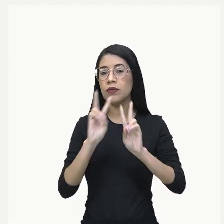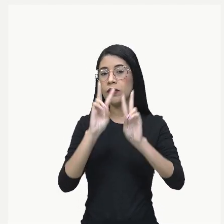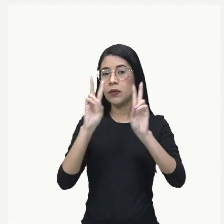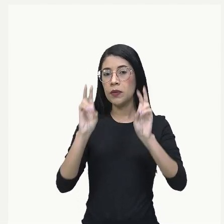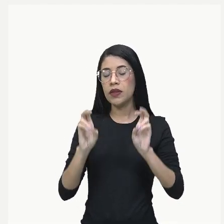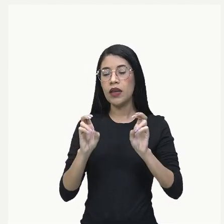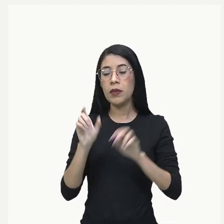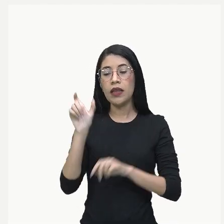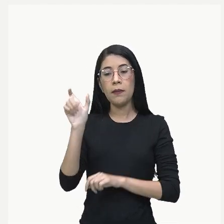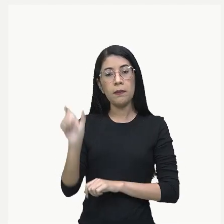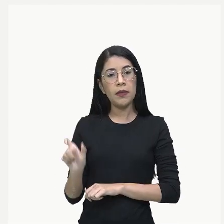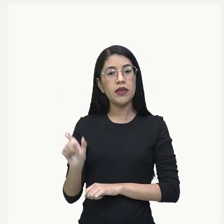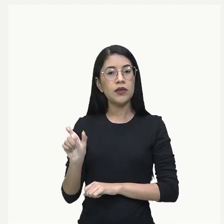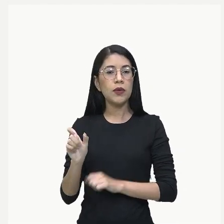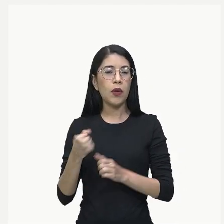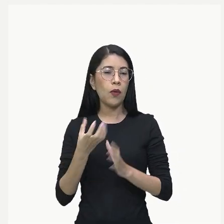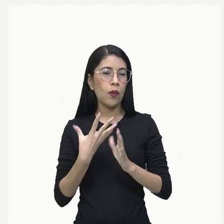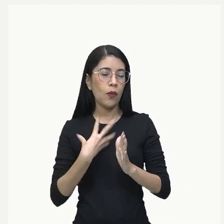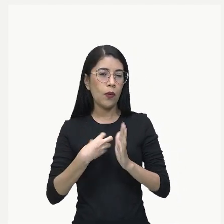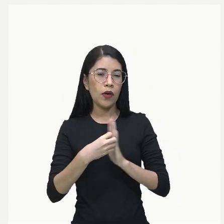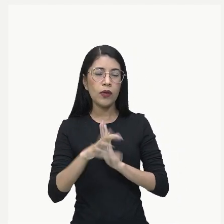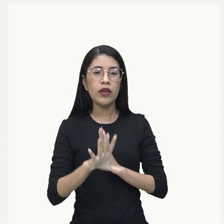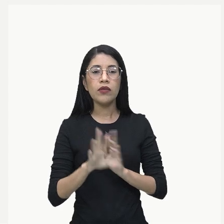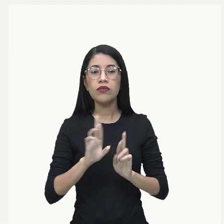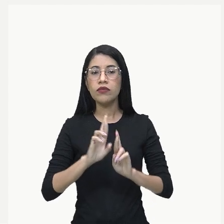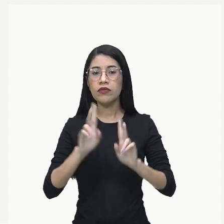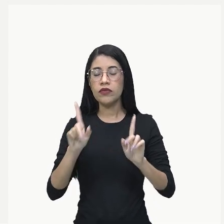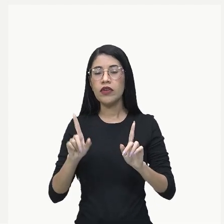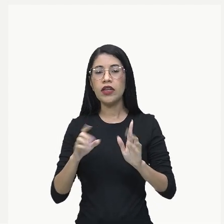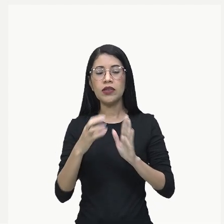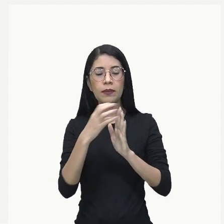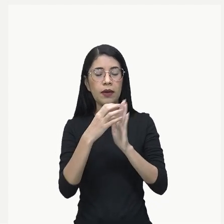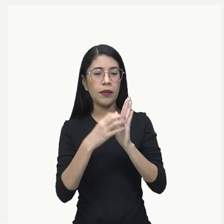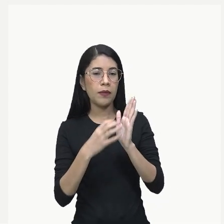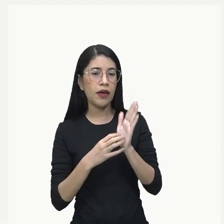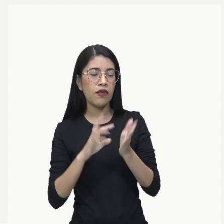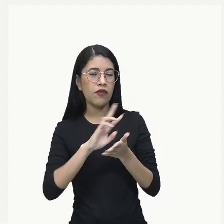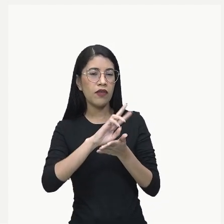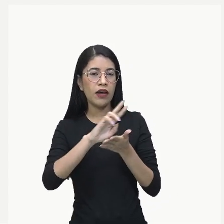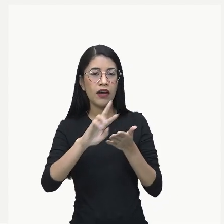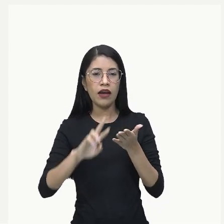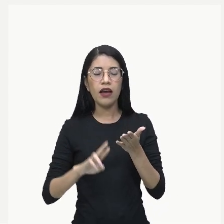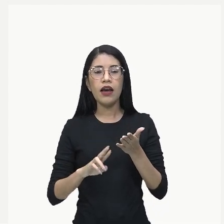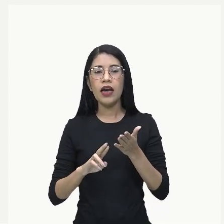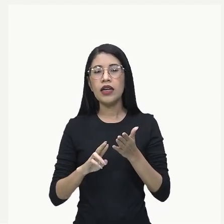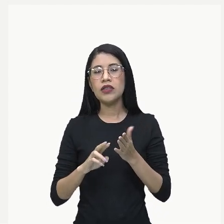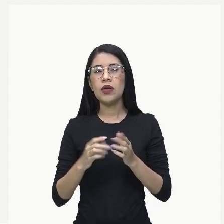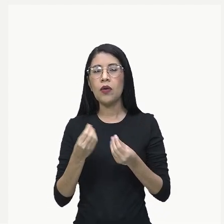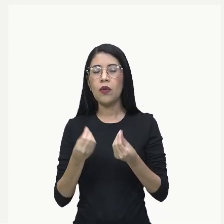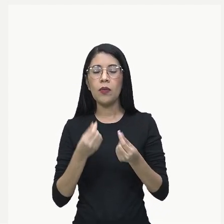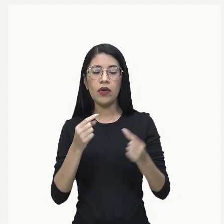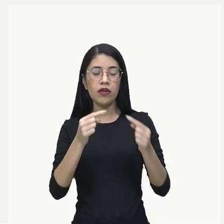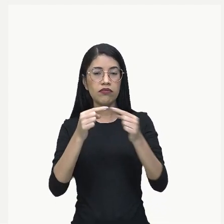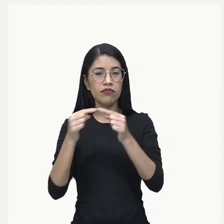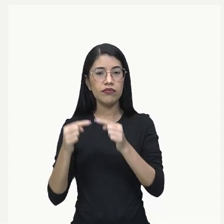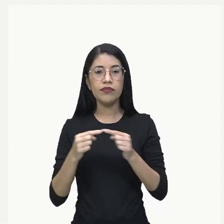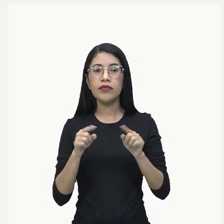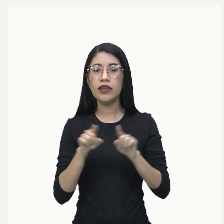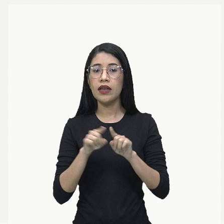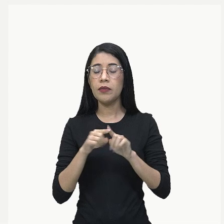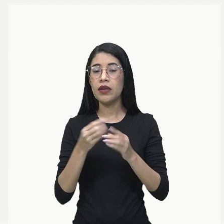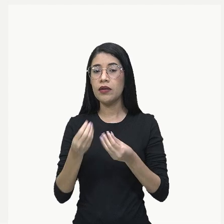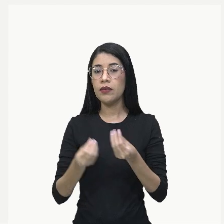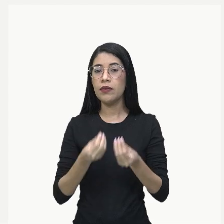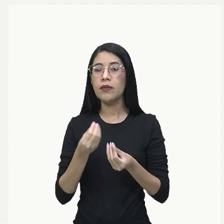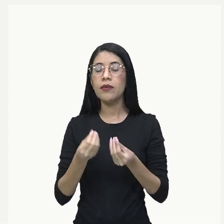esta pessoa, este eu lírico que tem aí essas diferentes faces que se combinam